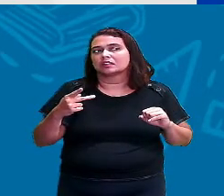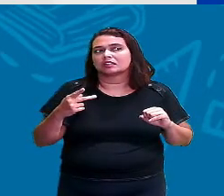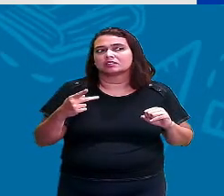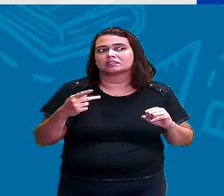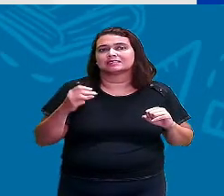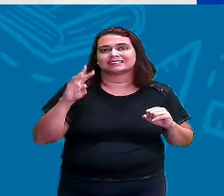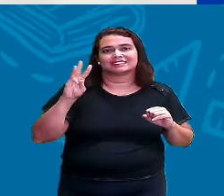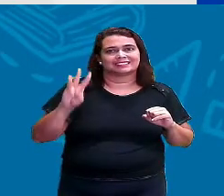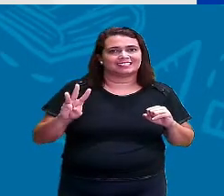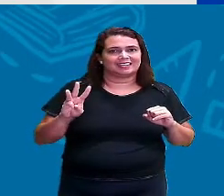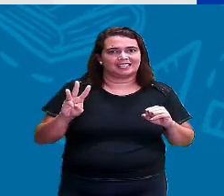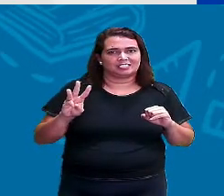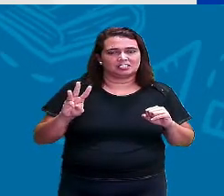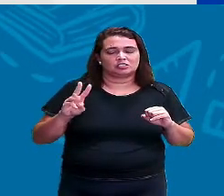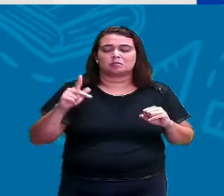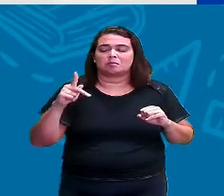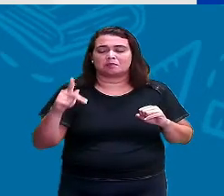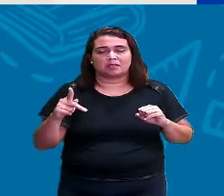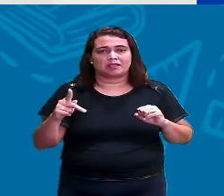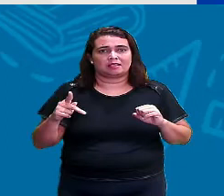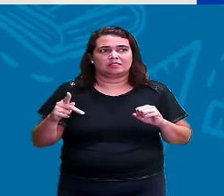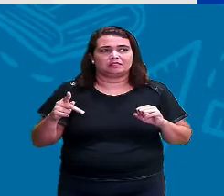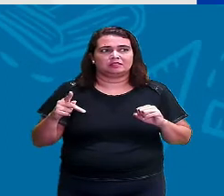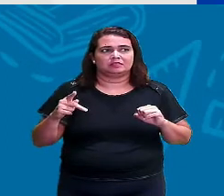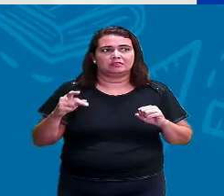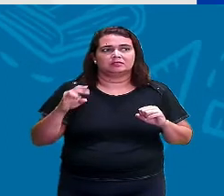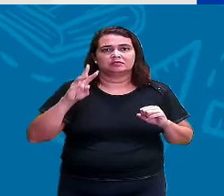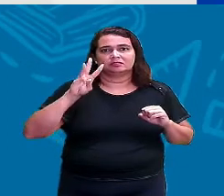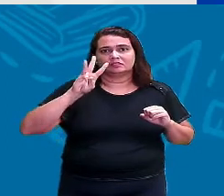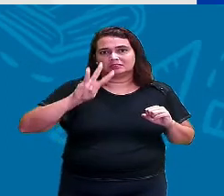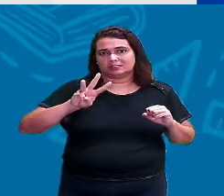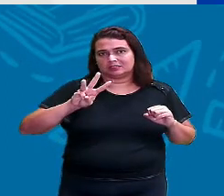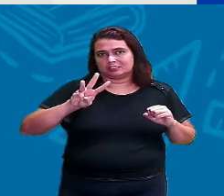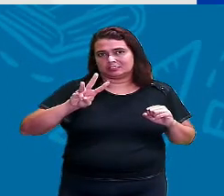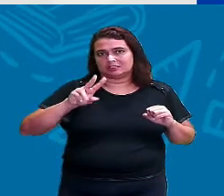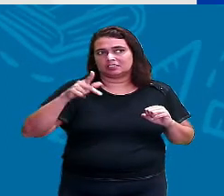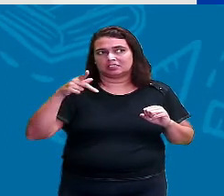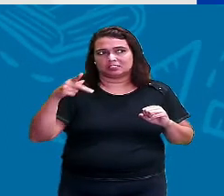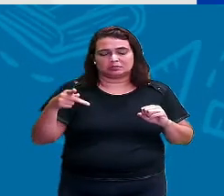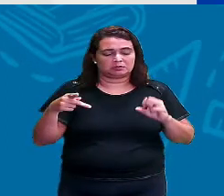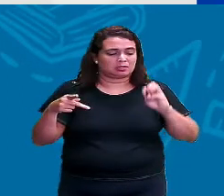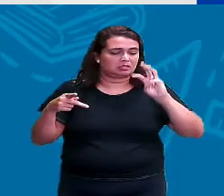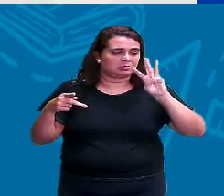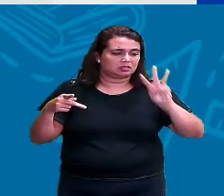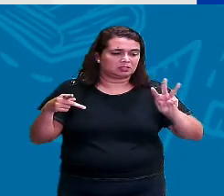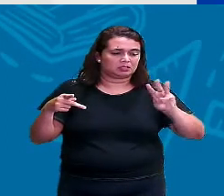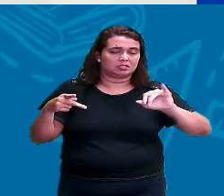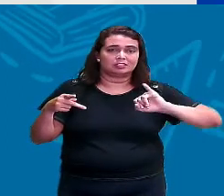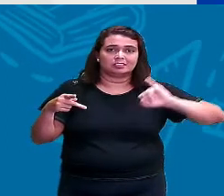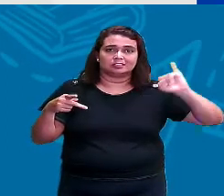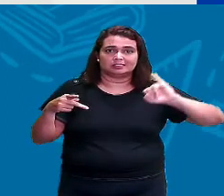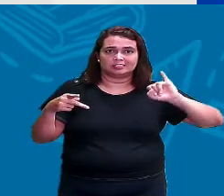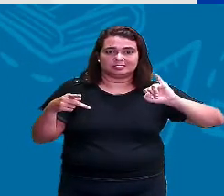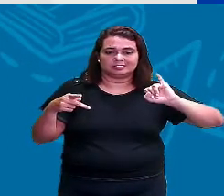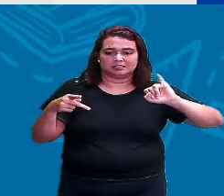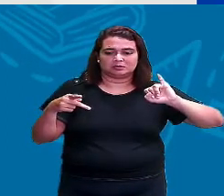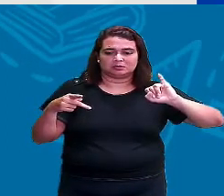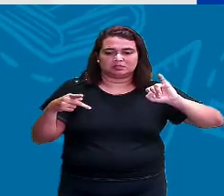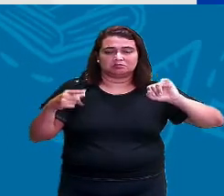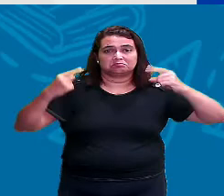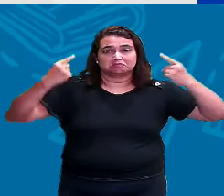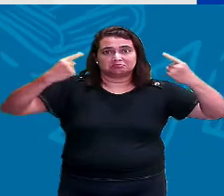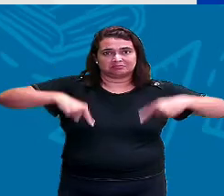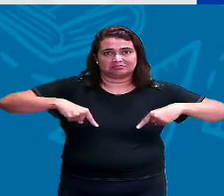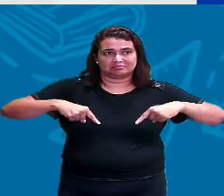São 3. Então, são 3 números pares e 3 números ímpares.